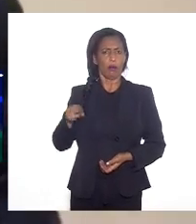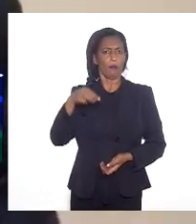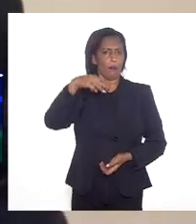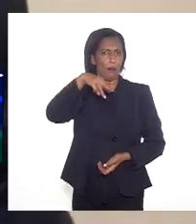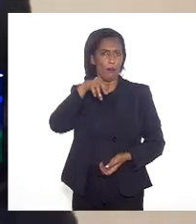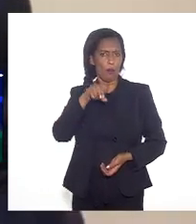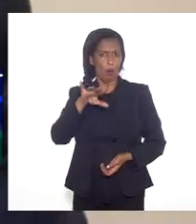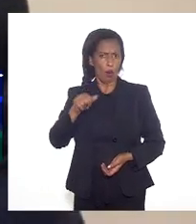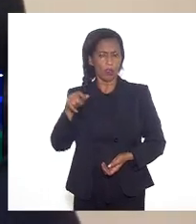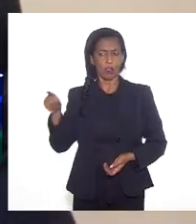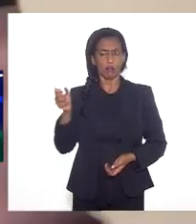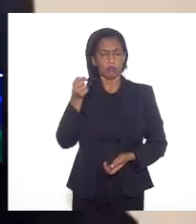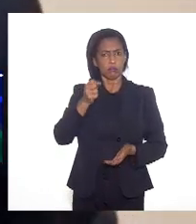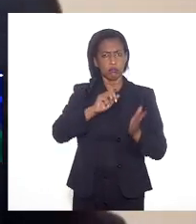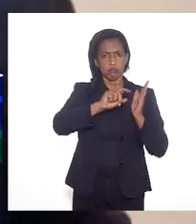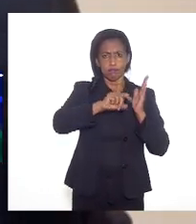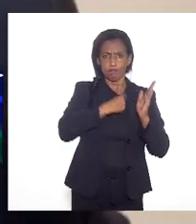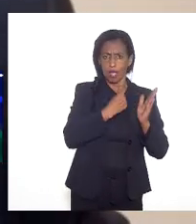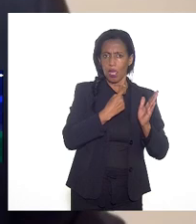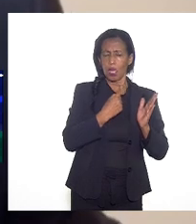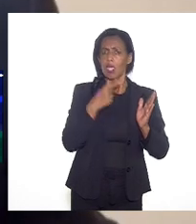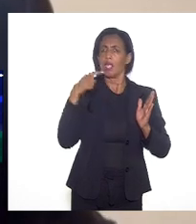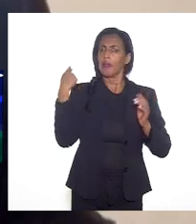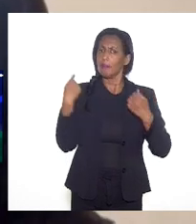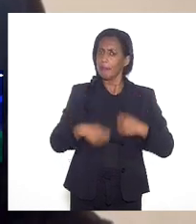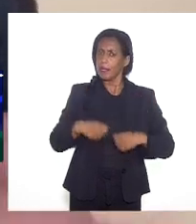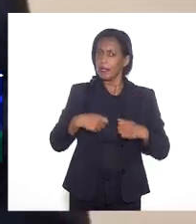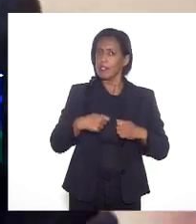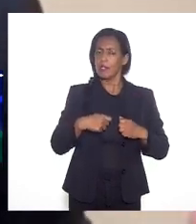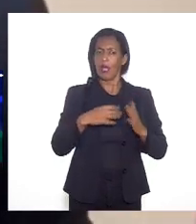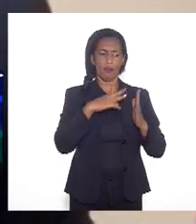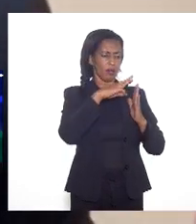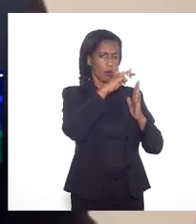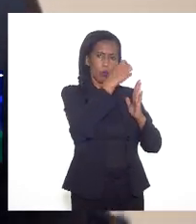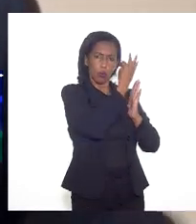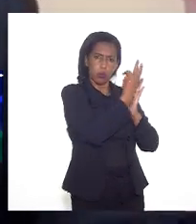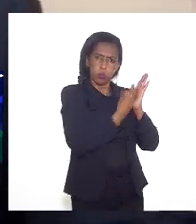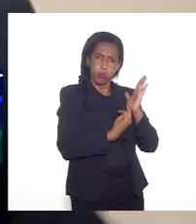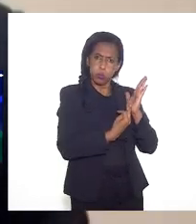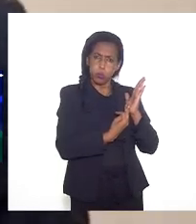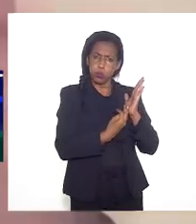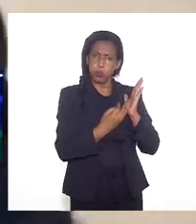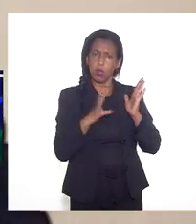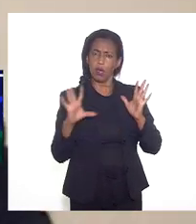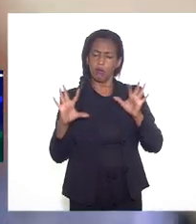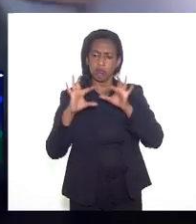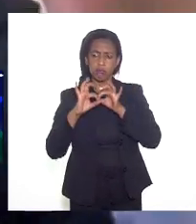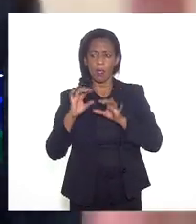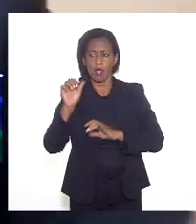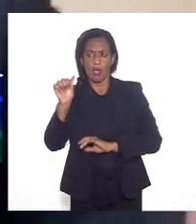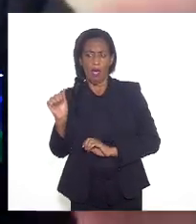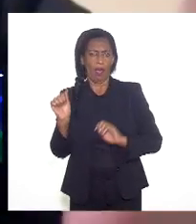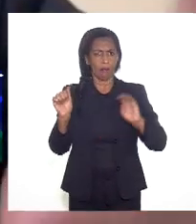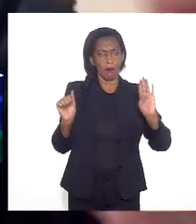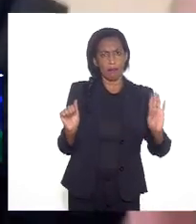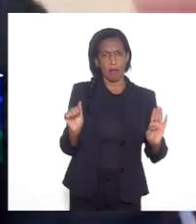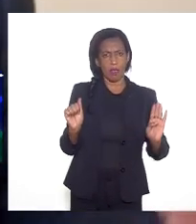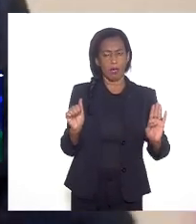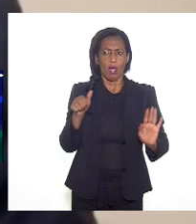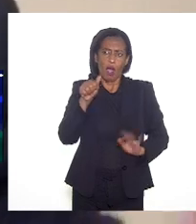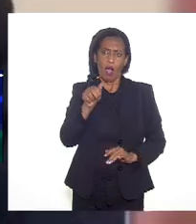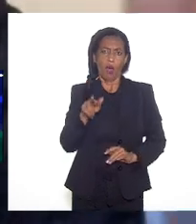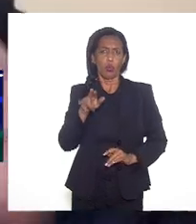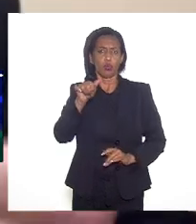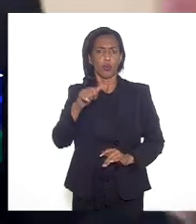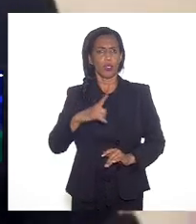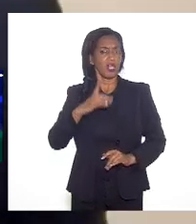mas que não houvesse nenhuma politização dessa matéria, em nenhum momento. nem do lado A nem do B. A autora tem o direito de